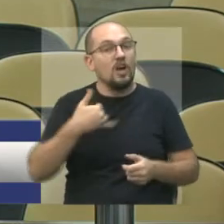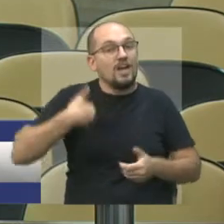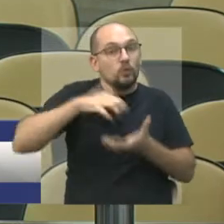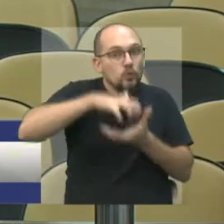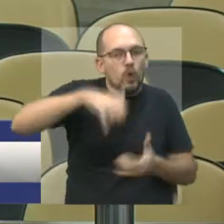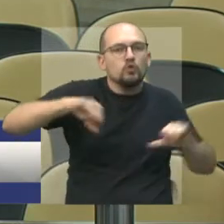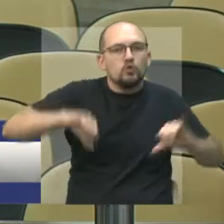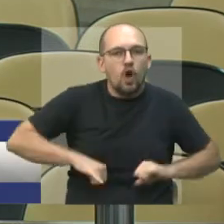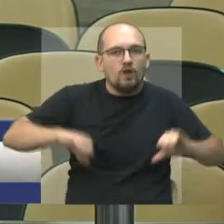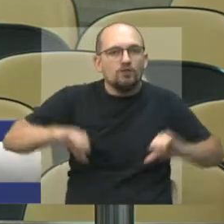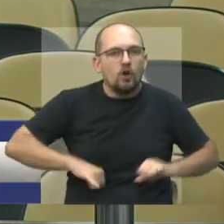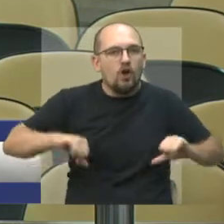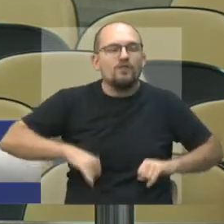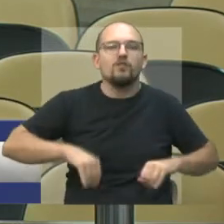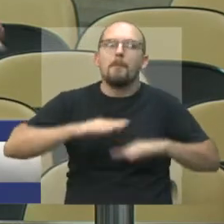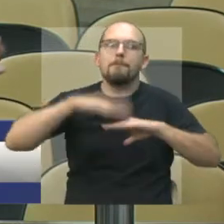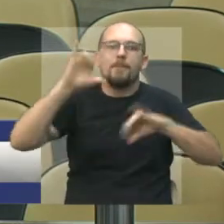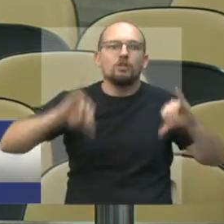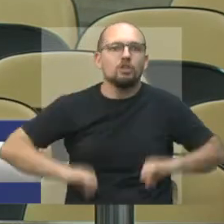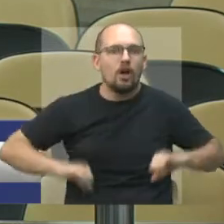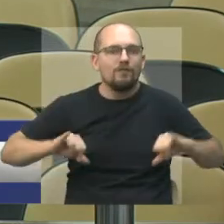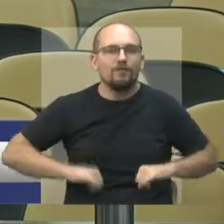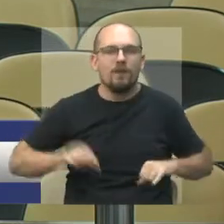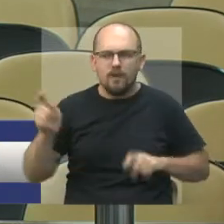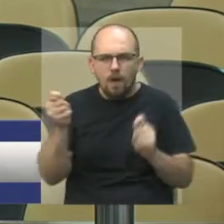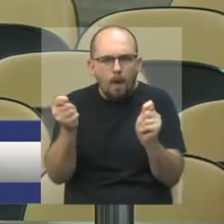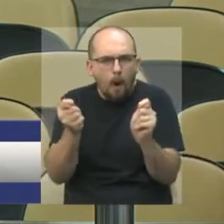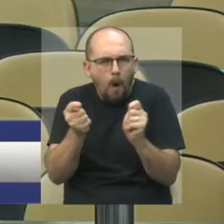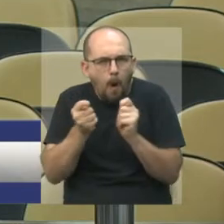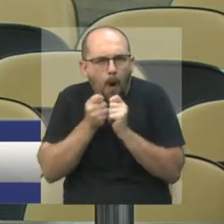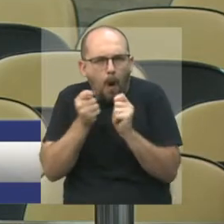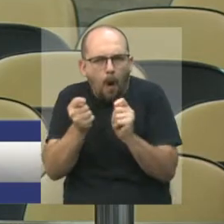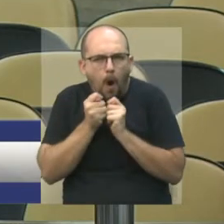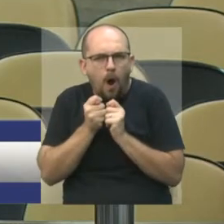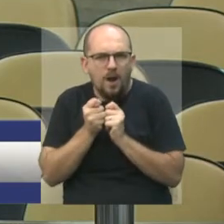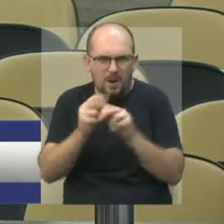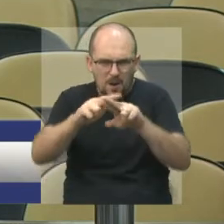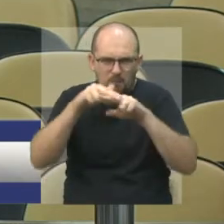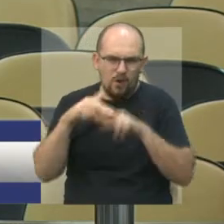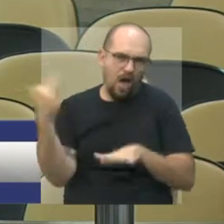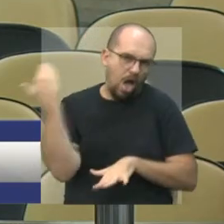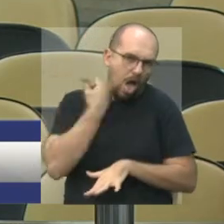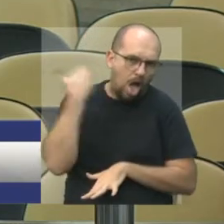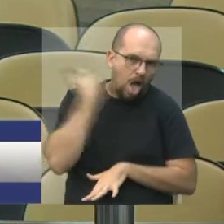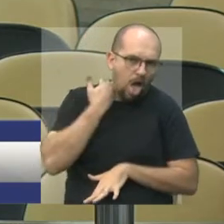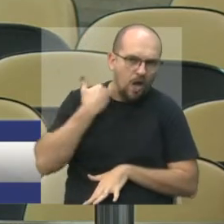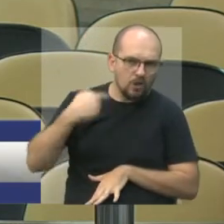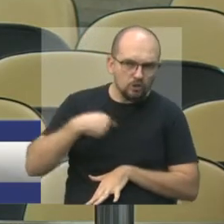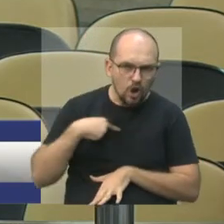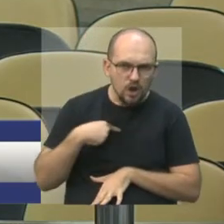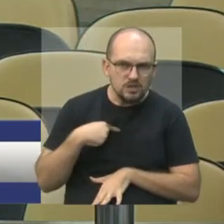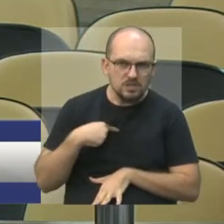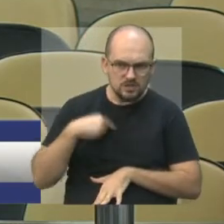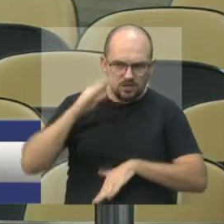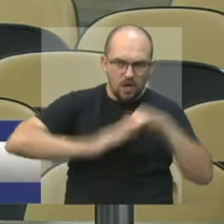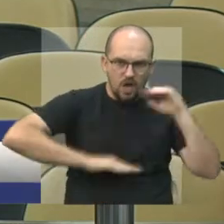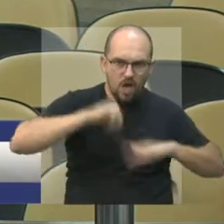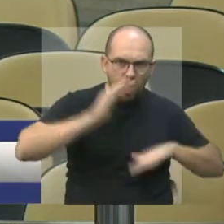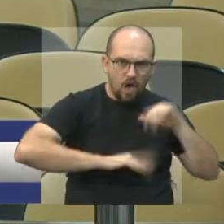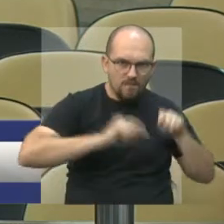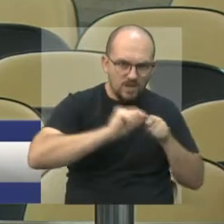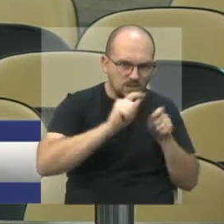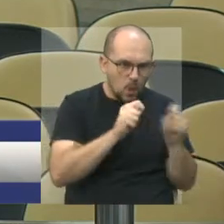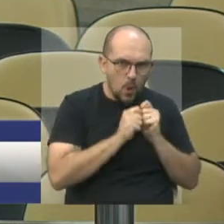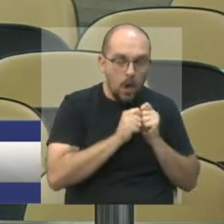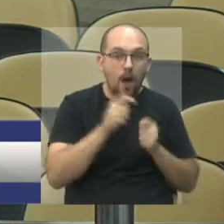estão mais ainda. E aí, a economia é às custas nossa? É nós que temos que fazer? Porque a